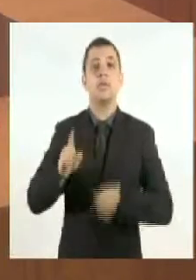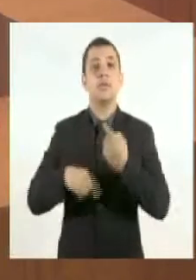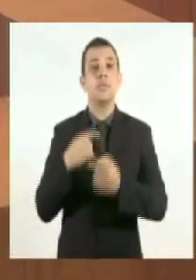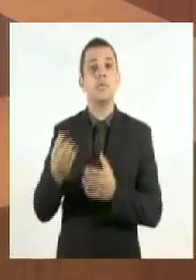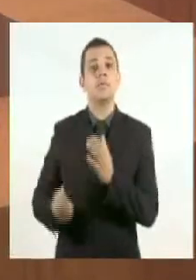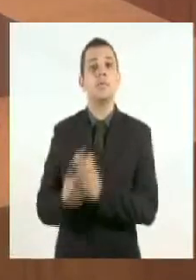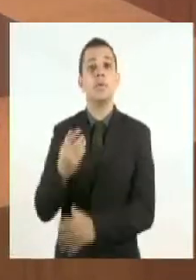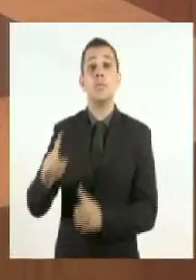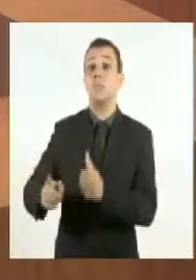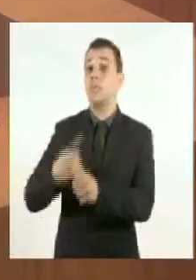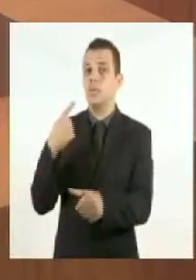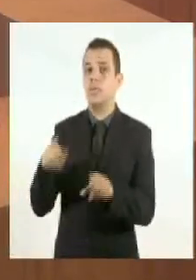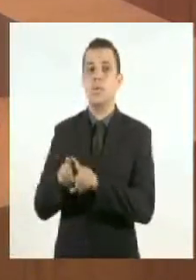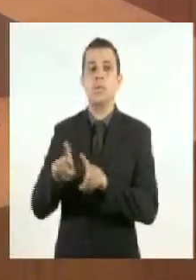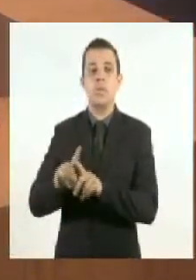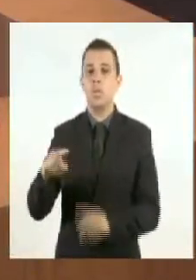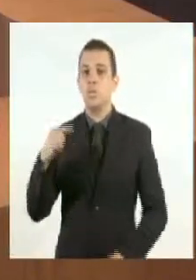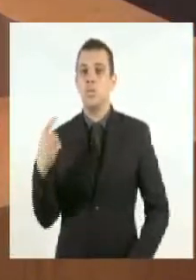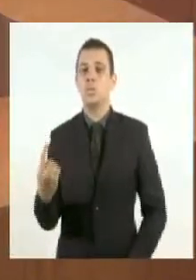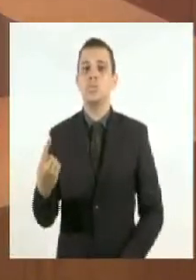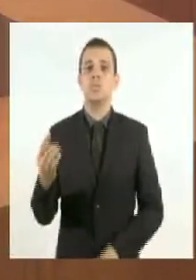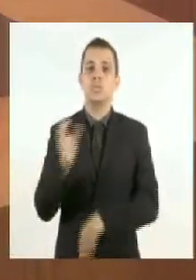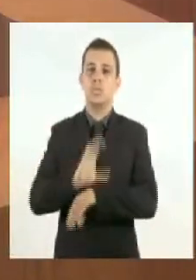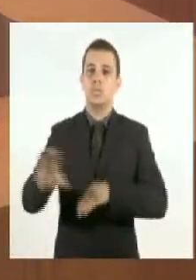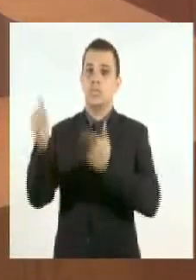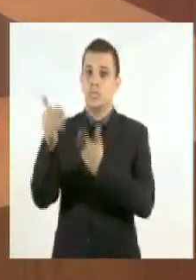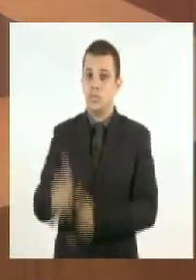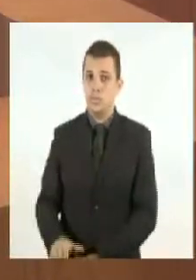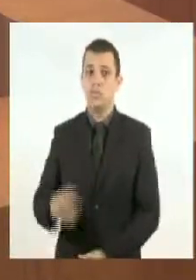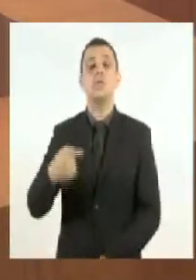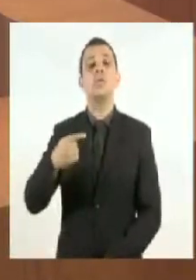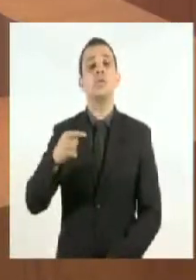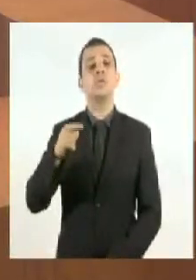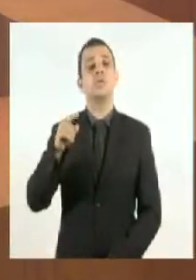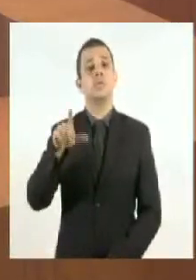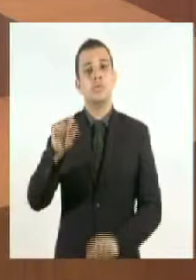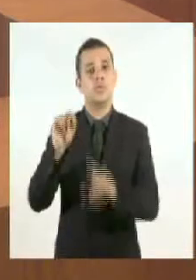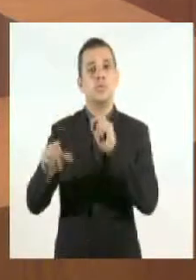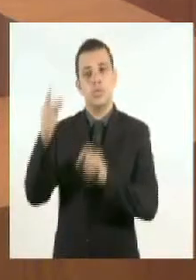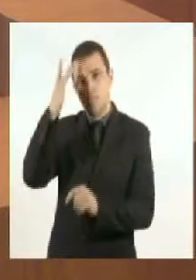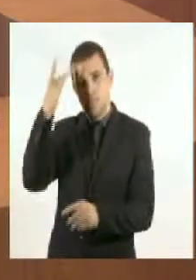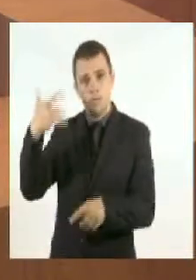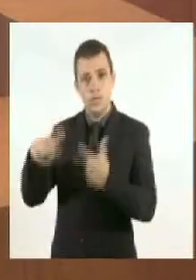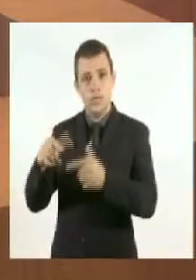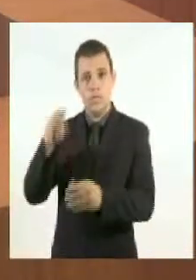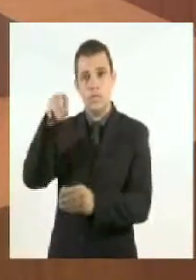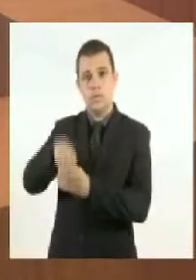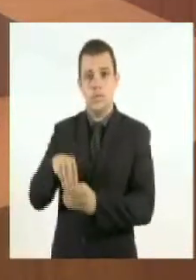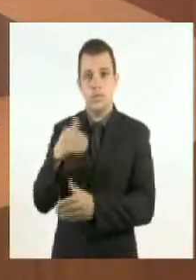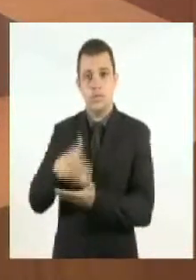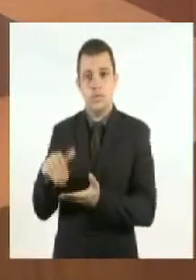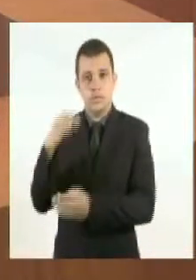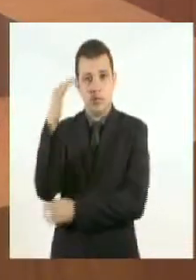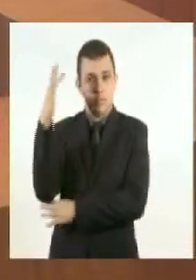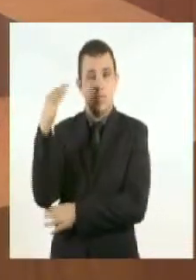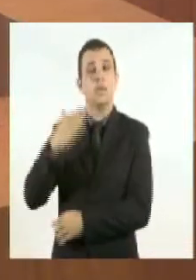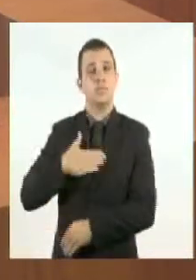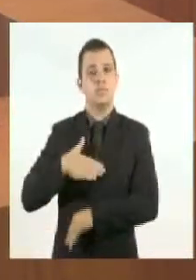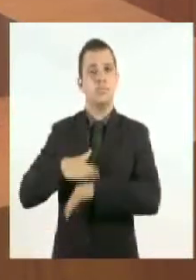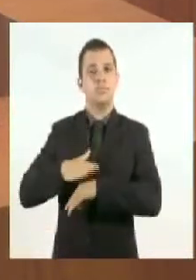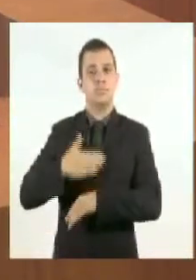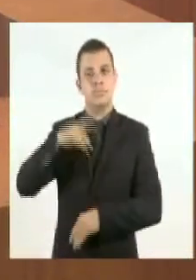Ambiente, na história do governo do Maranhão, foi realizada na minha gestão, fortalecendo o órgão. Lá, nós